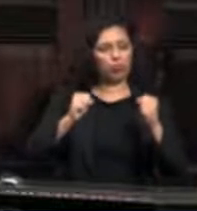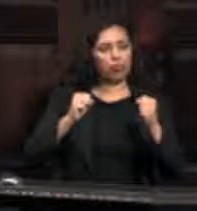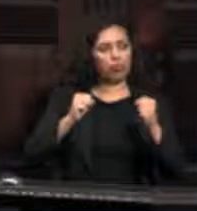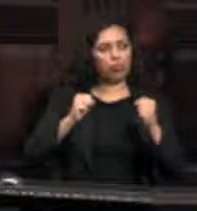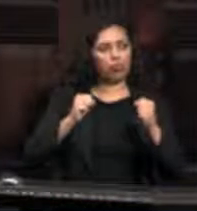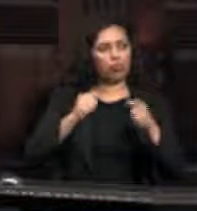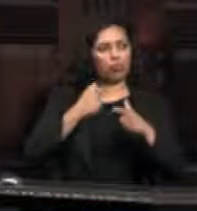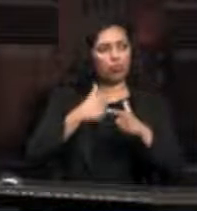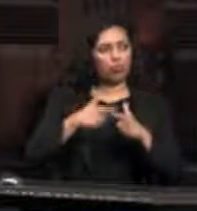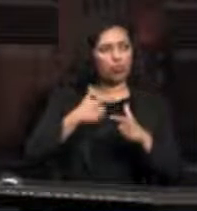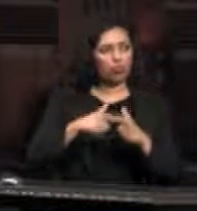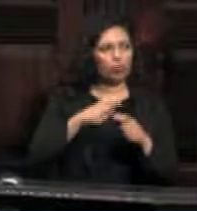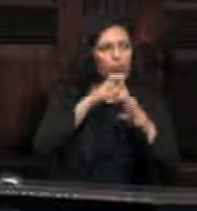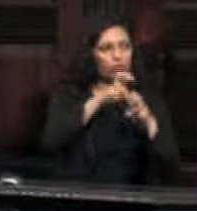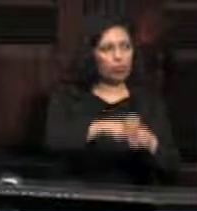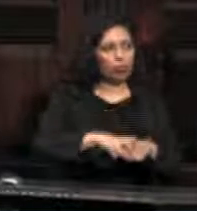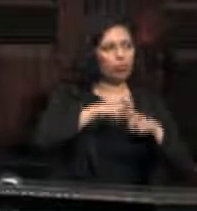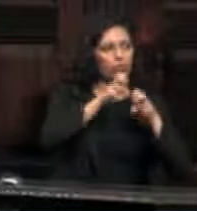da agricultura familiar.